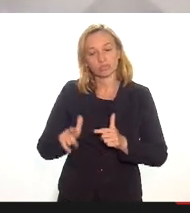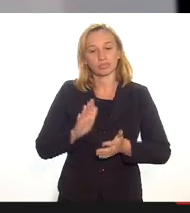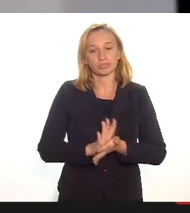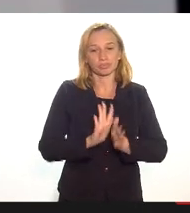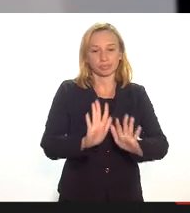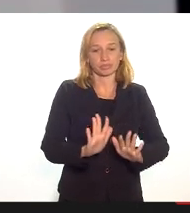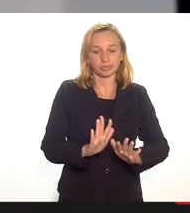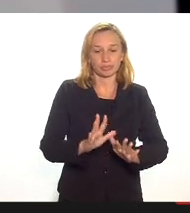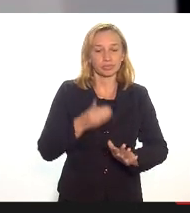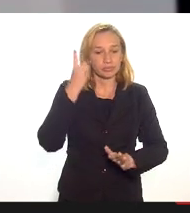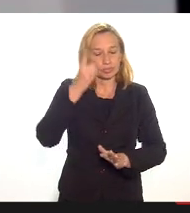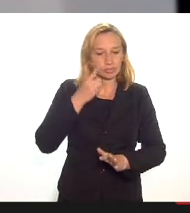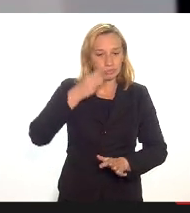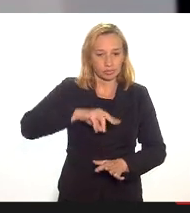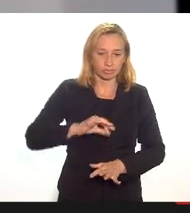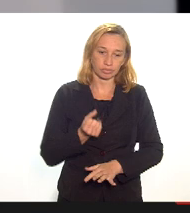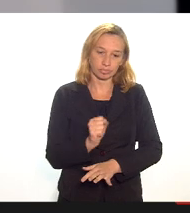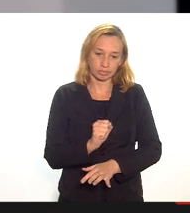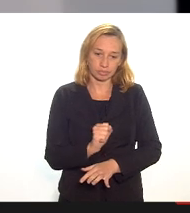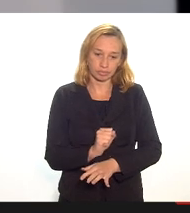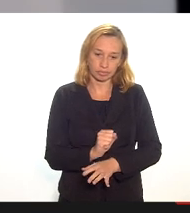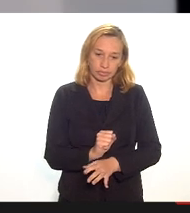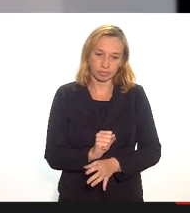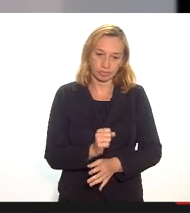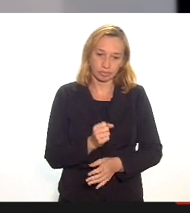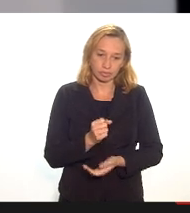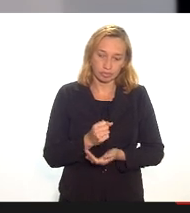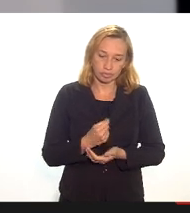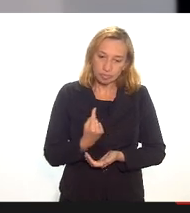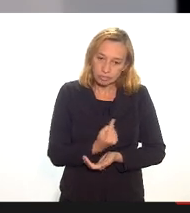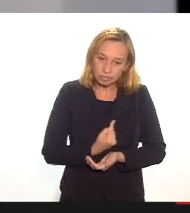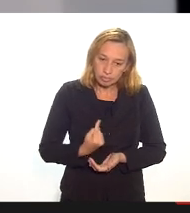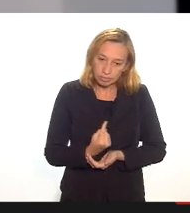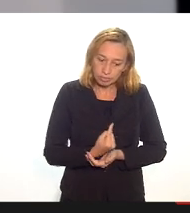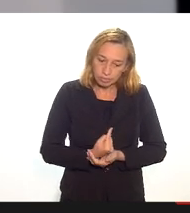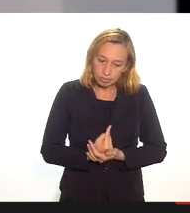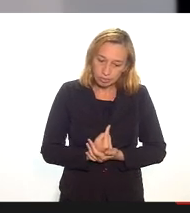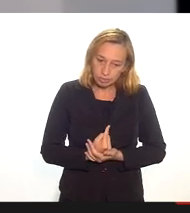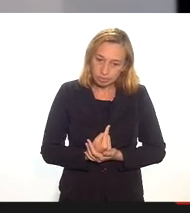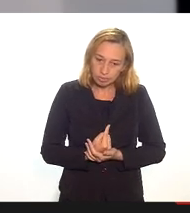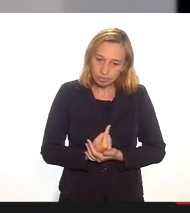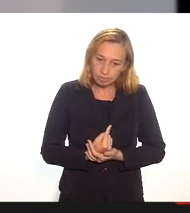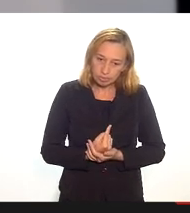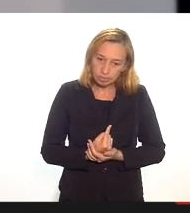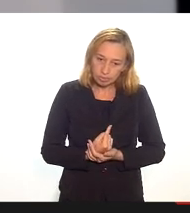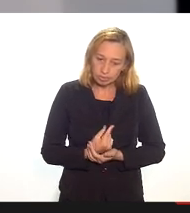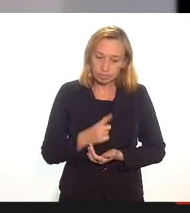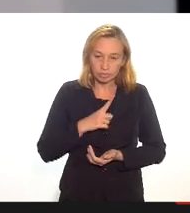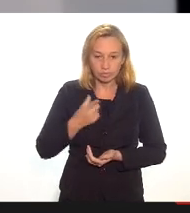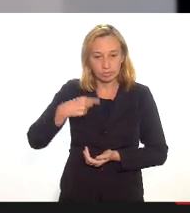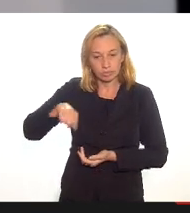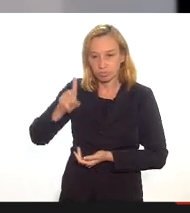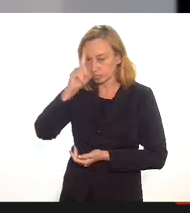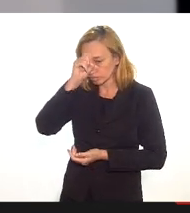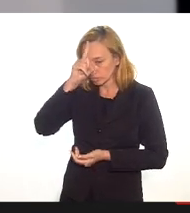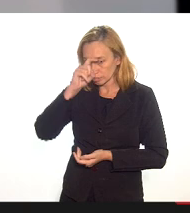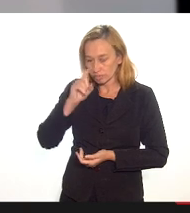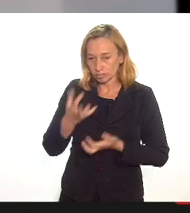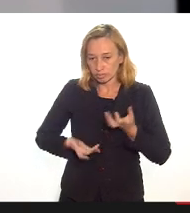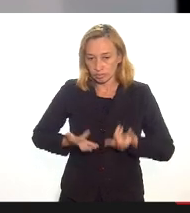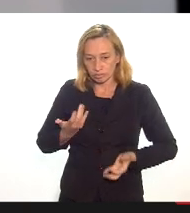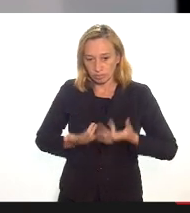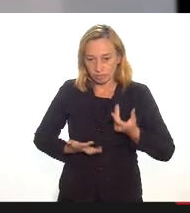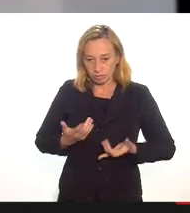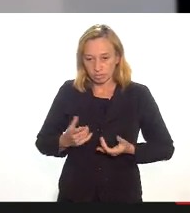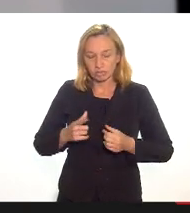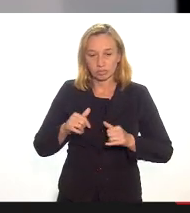então... deputada Marta, até lhe dizer que nós, quando nós estivemos no Hospital do Bom Sucesso no dia do incêndio, houve uma